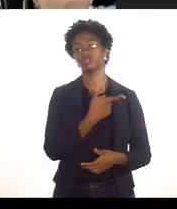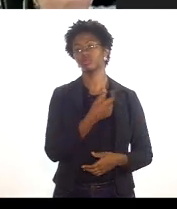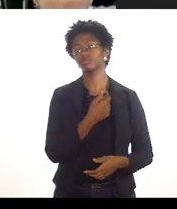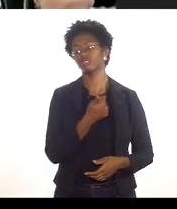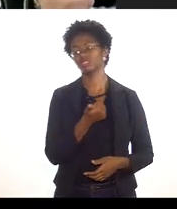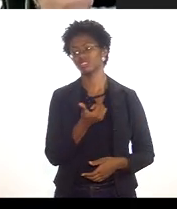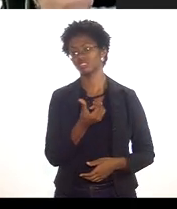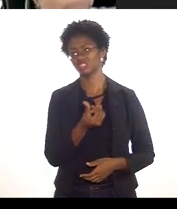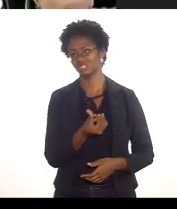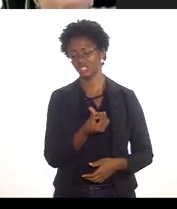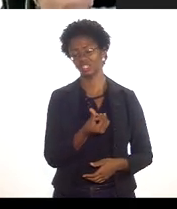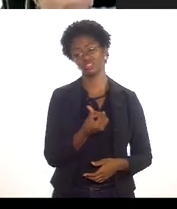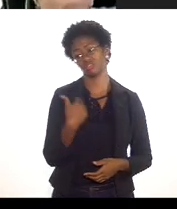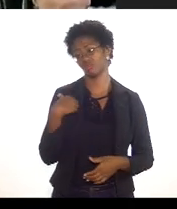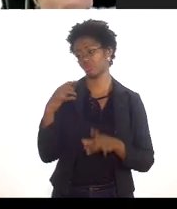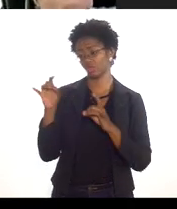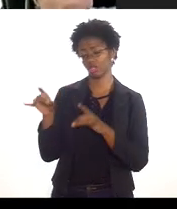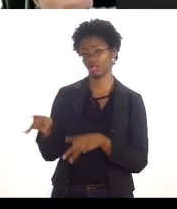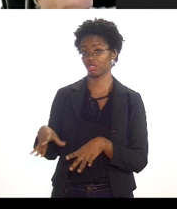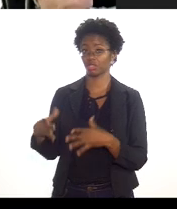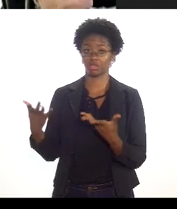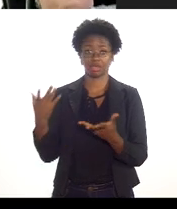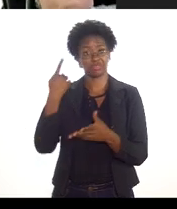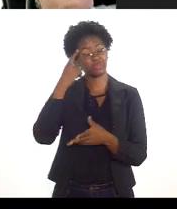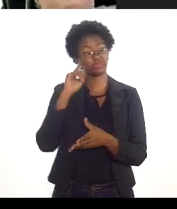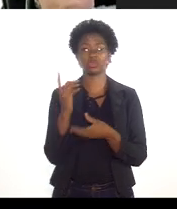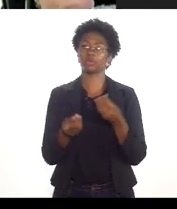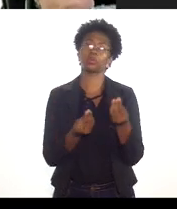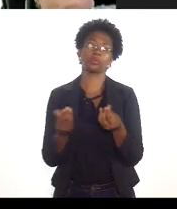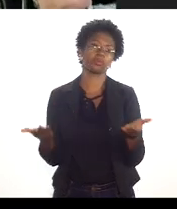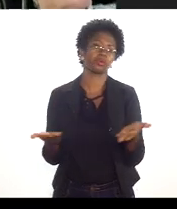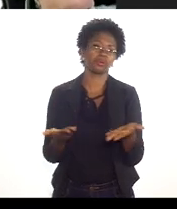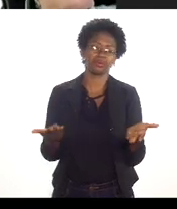2016, então, eu saí, não sei a quantas anda